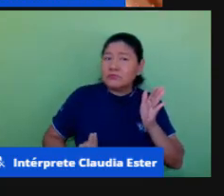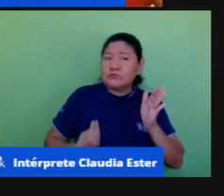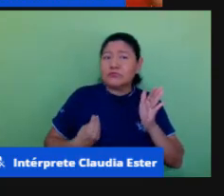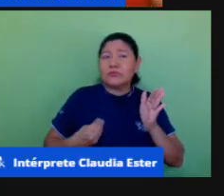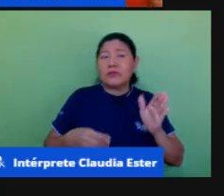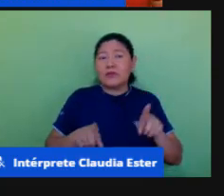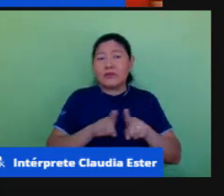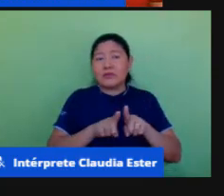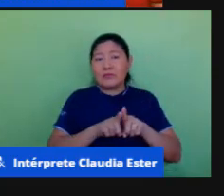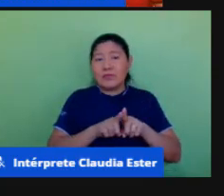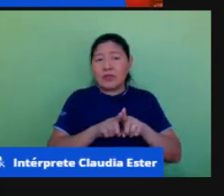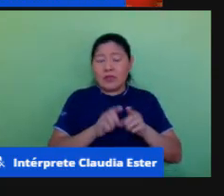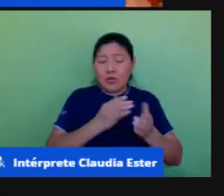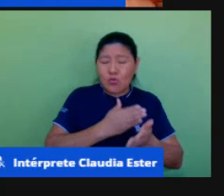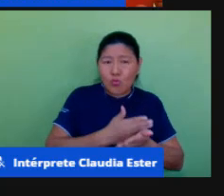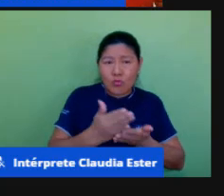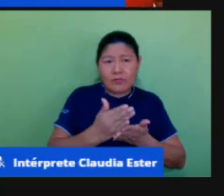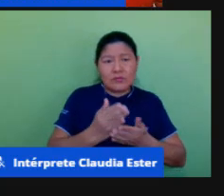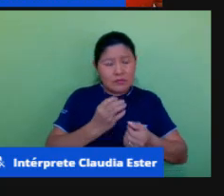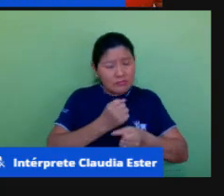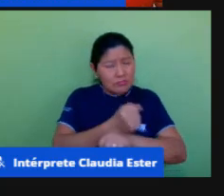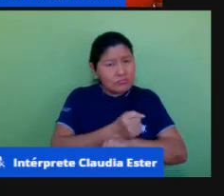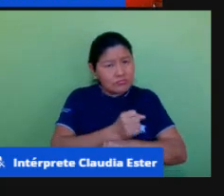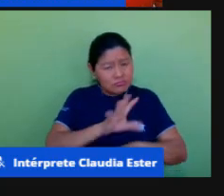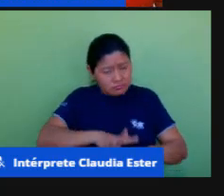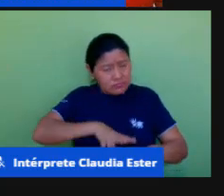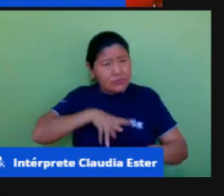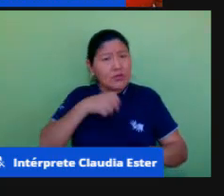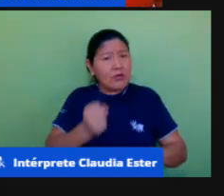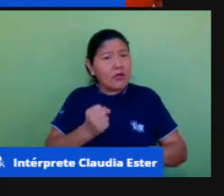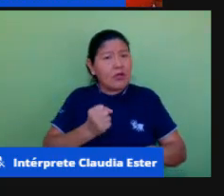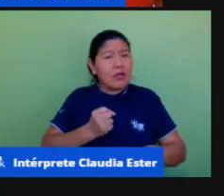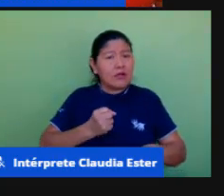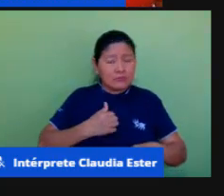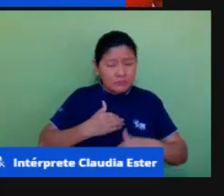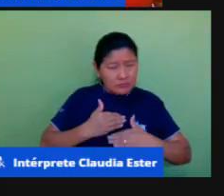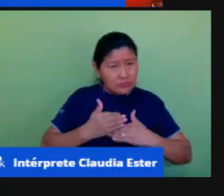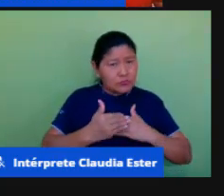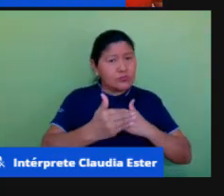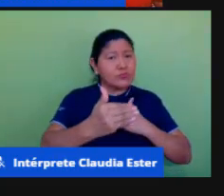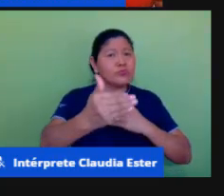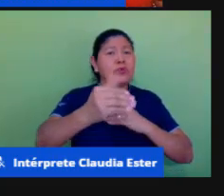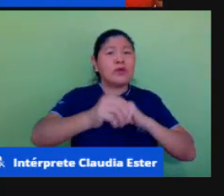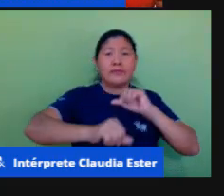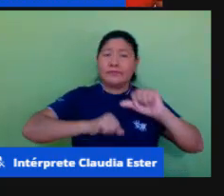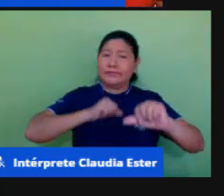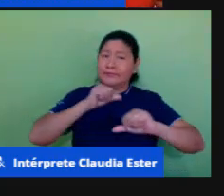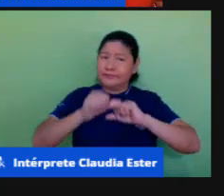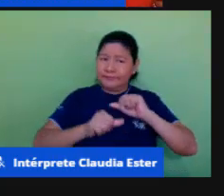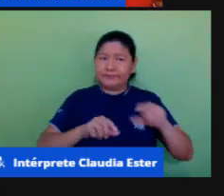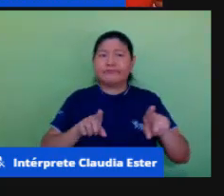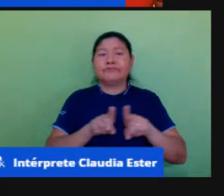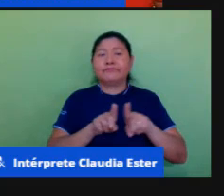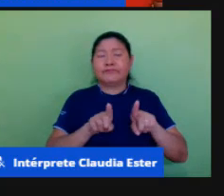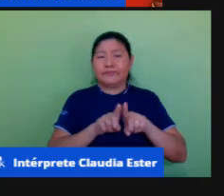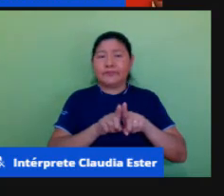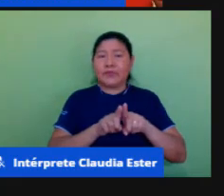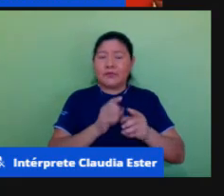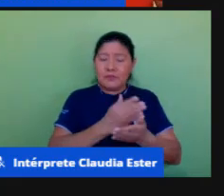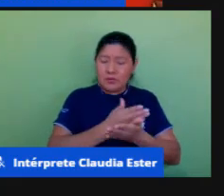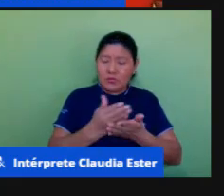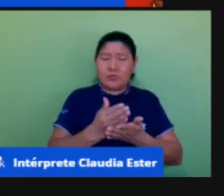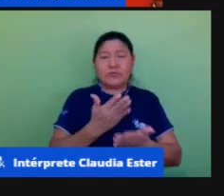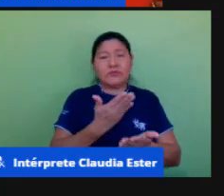e colocar a mão na massa mesmo. Então, a gente vê que tem toda uma logística, todo um procedimento para você trabalhar essa